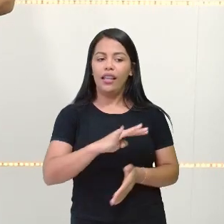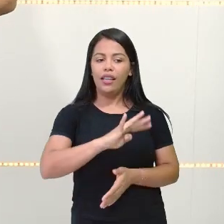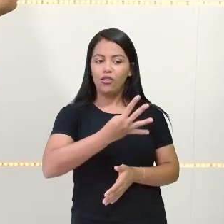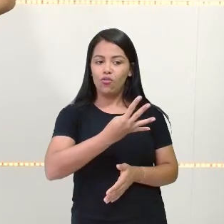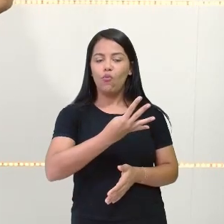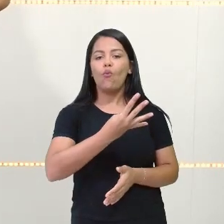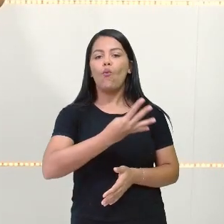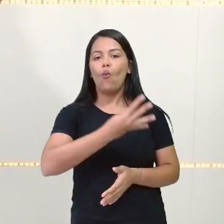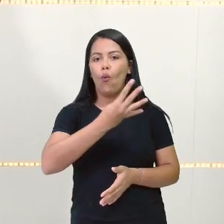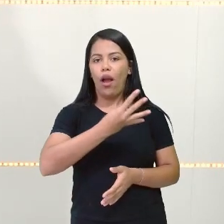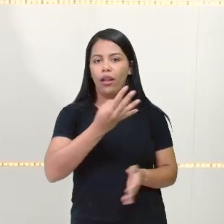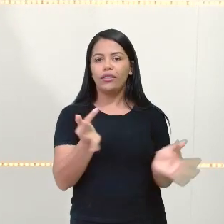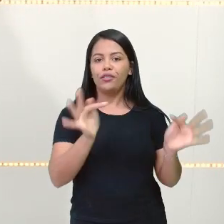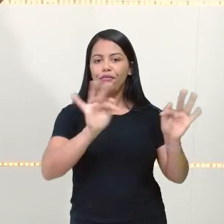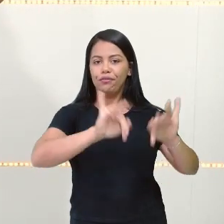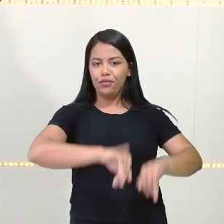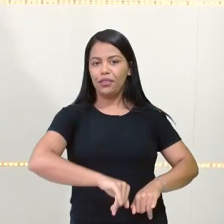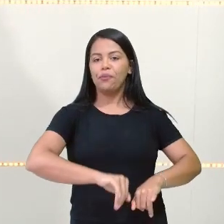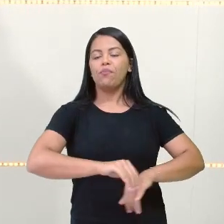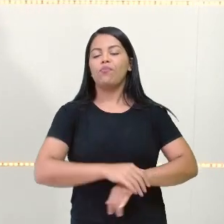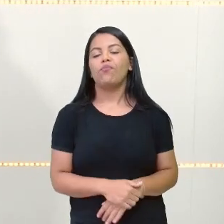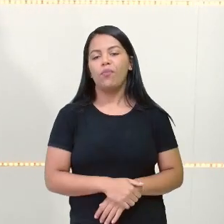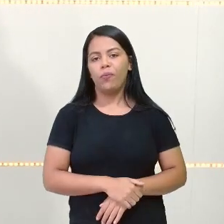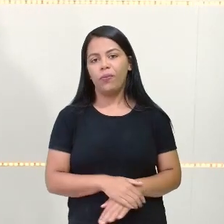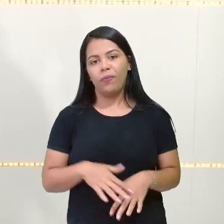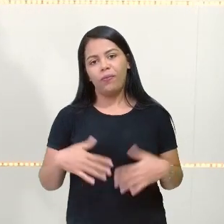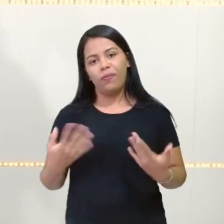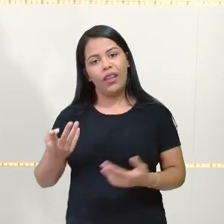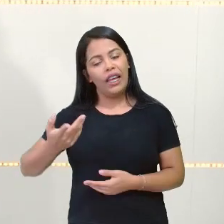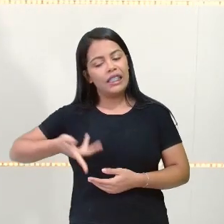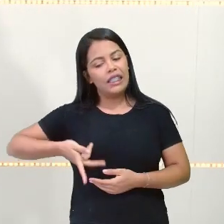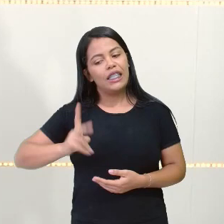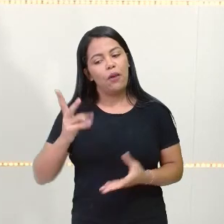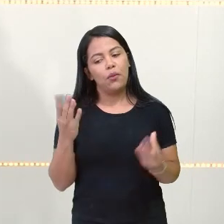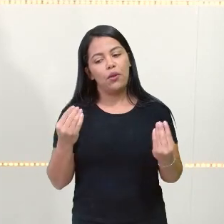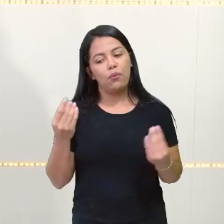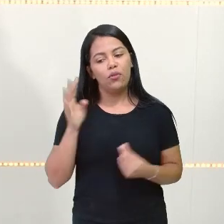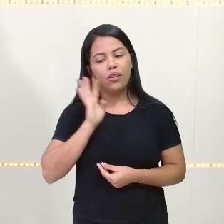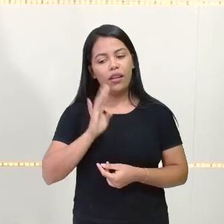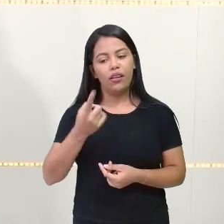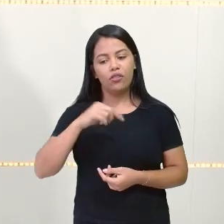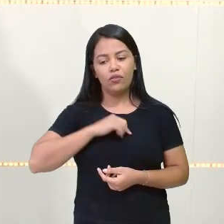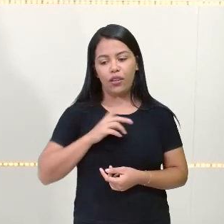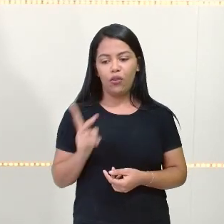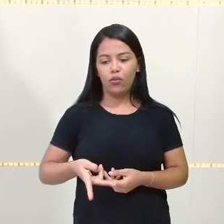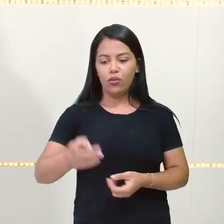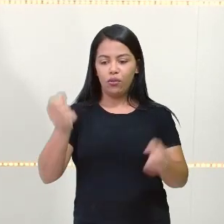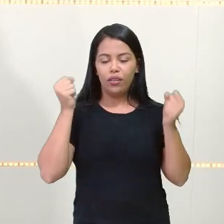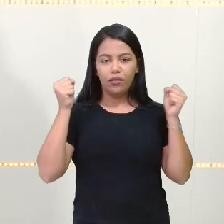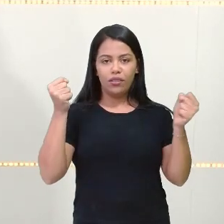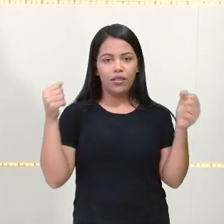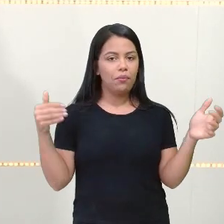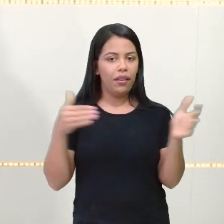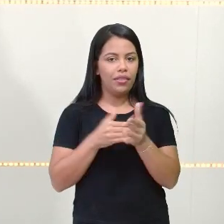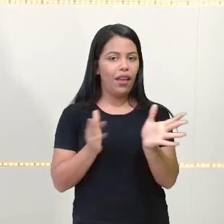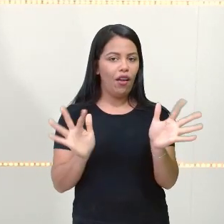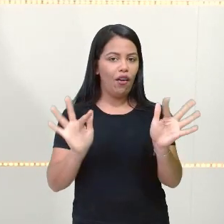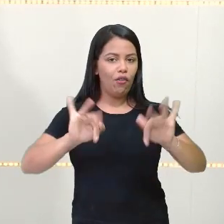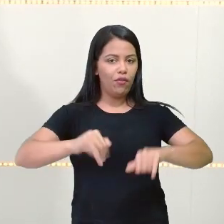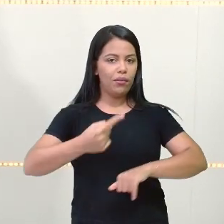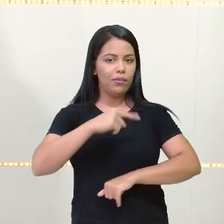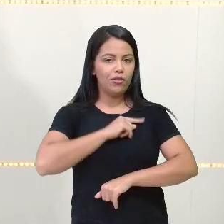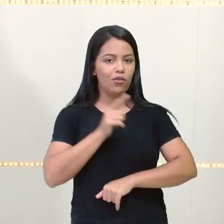quartas de finais. E é sempre muito legal. Vamos continuar torcendo para chegar até a final e sermos